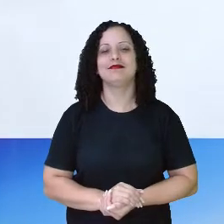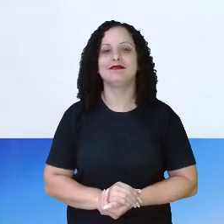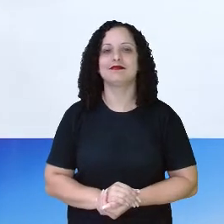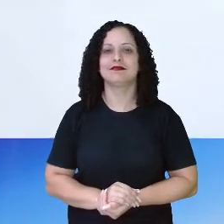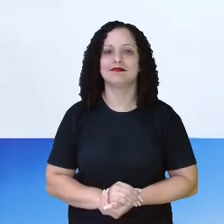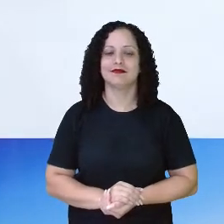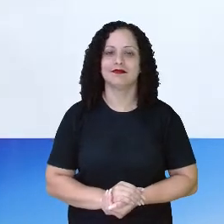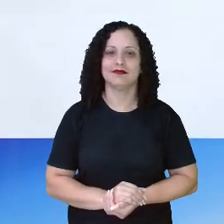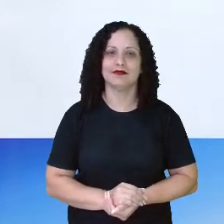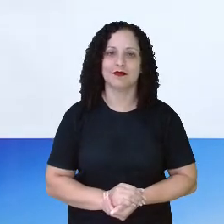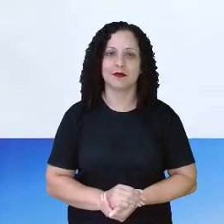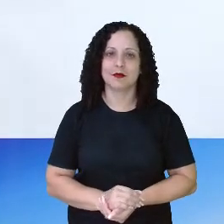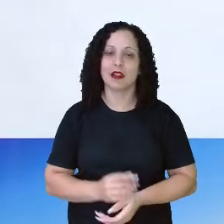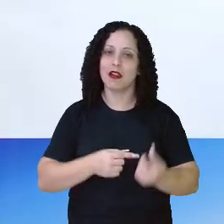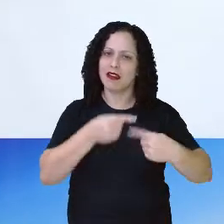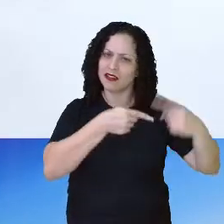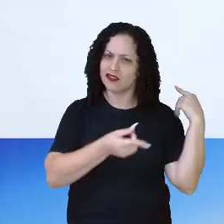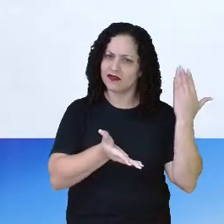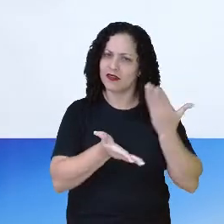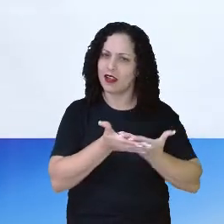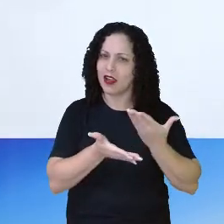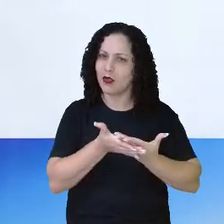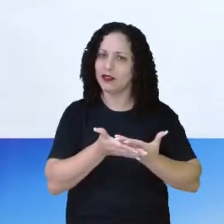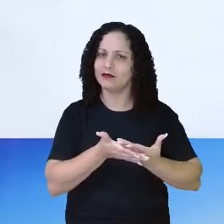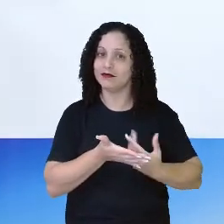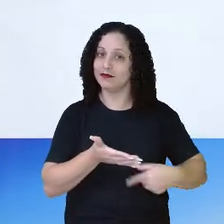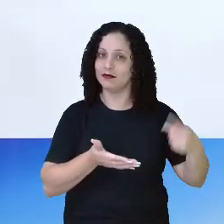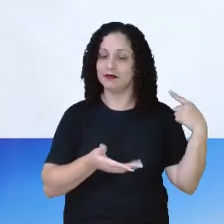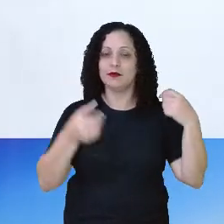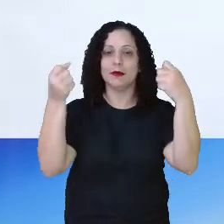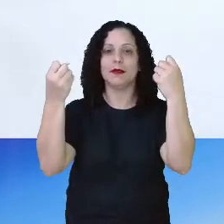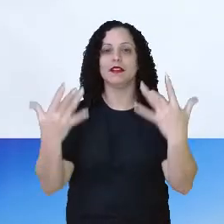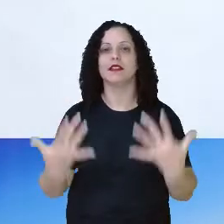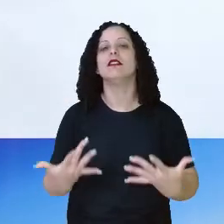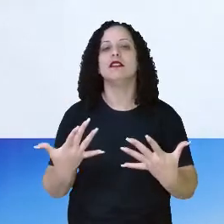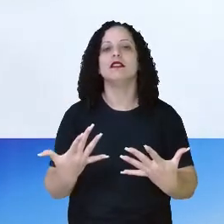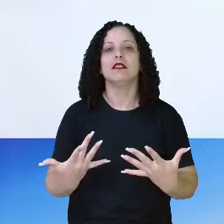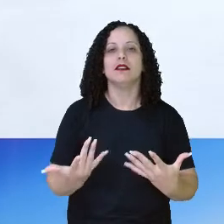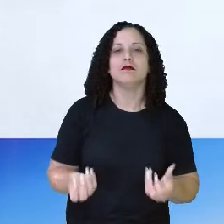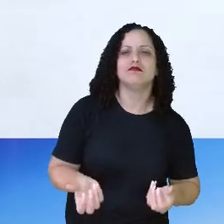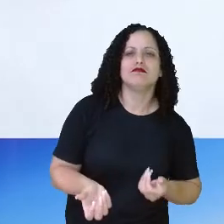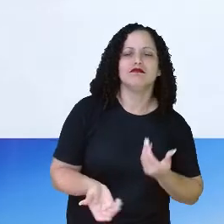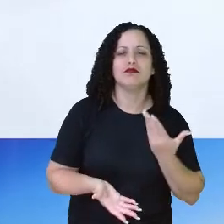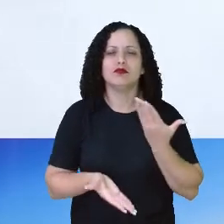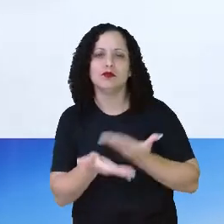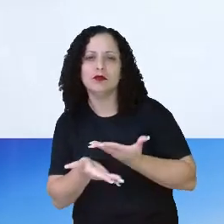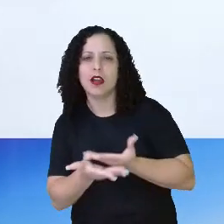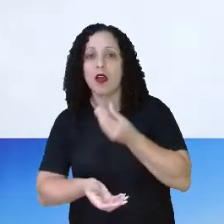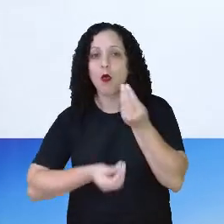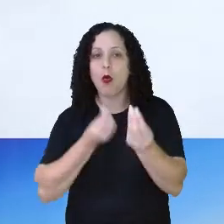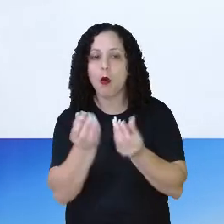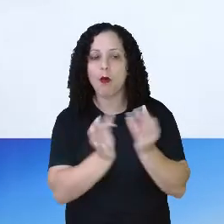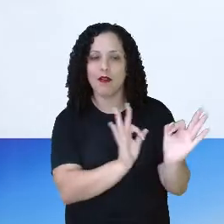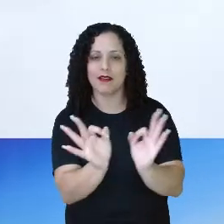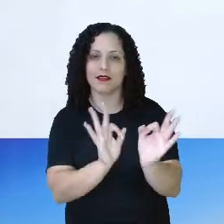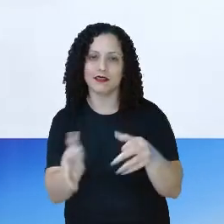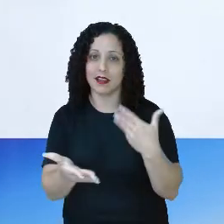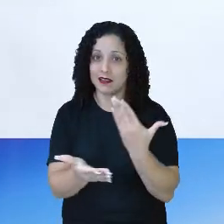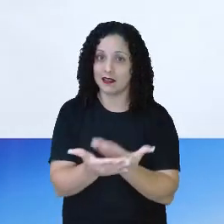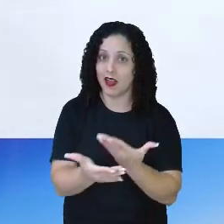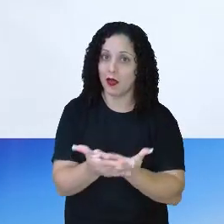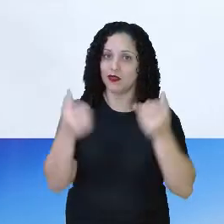No nosso momento anterior, nós falamos um pouco em como planejar essas aulas de